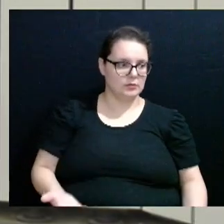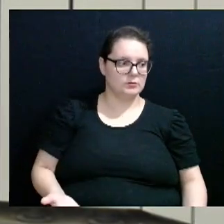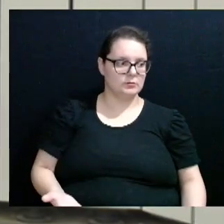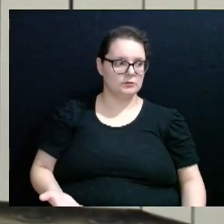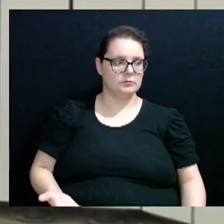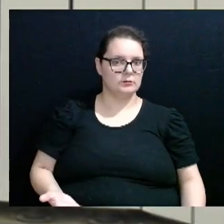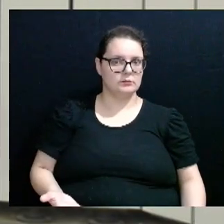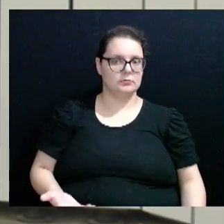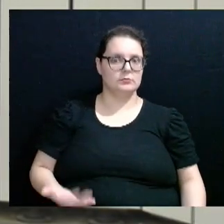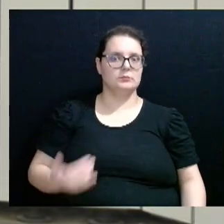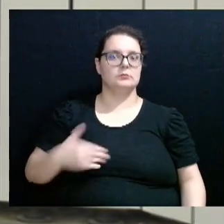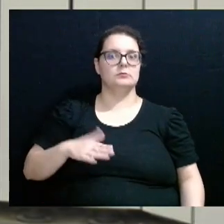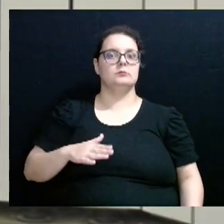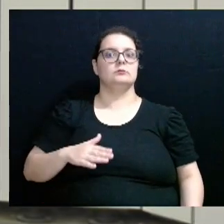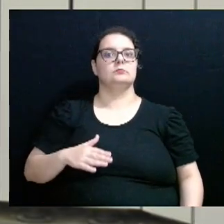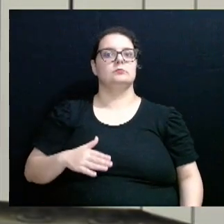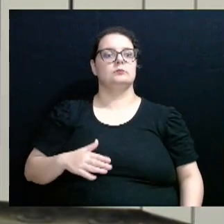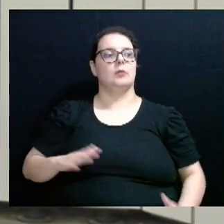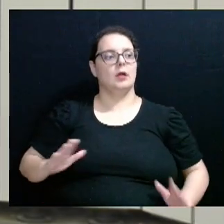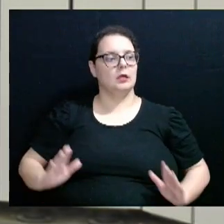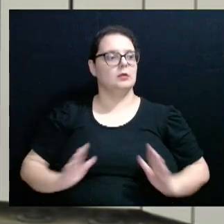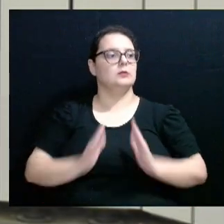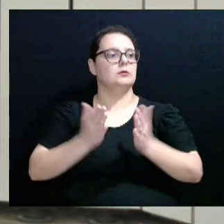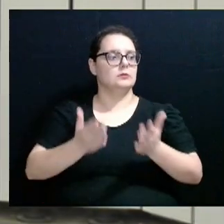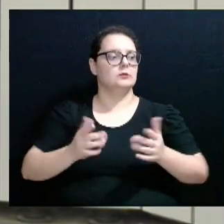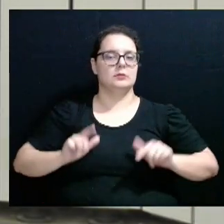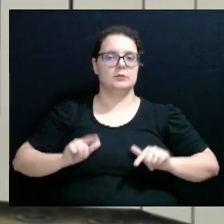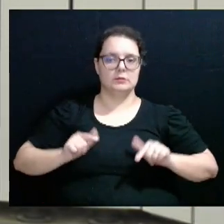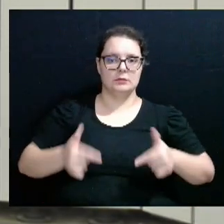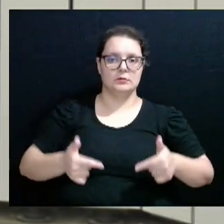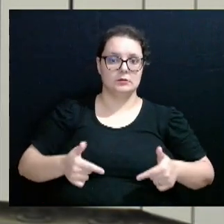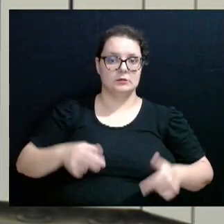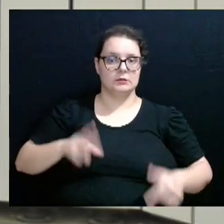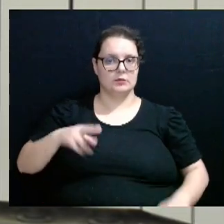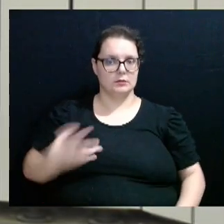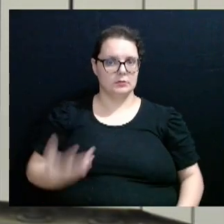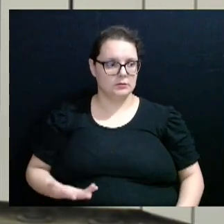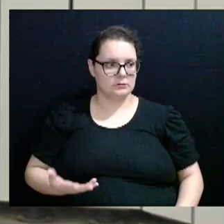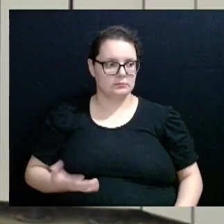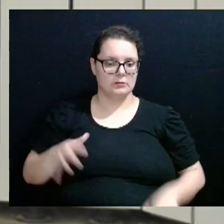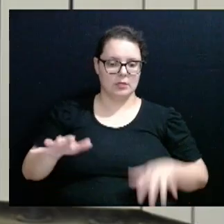diante assim, dessa luta, dessa causa, e áreas que ainda